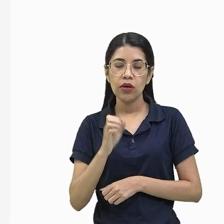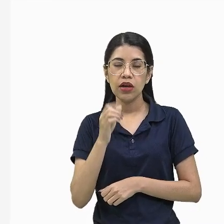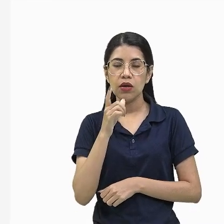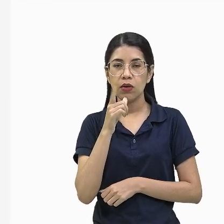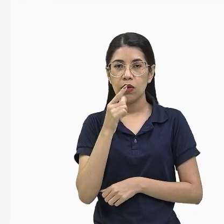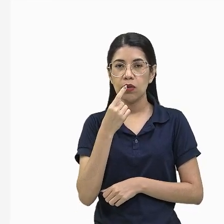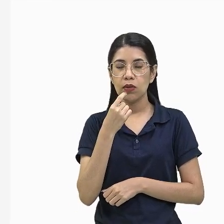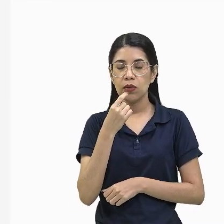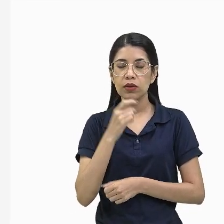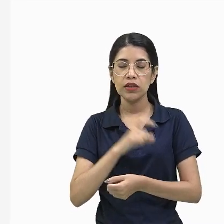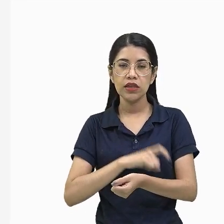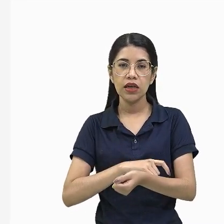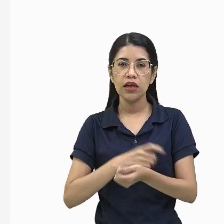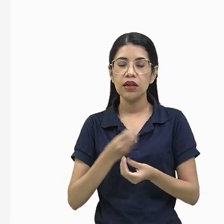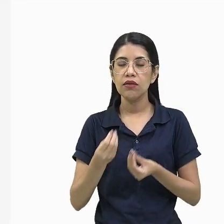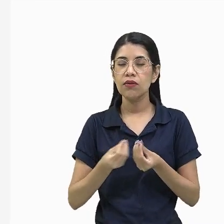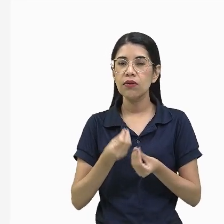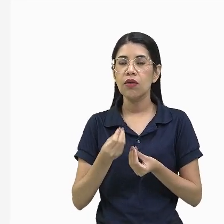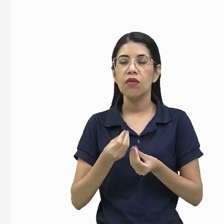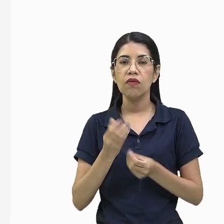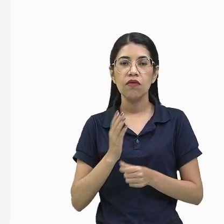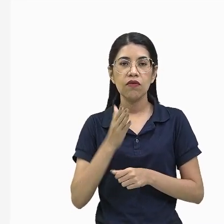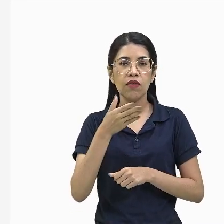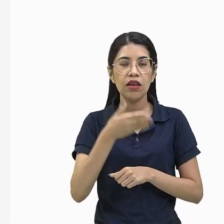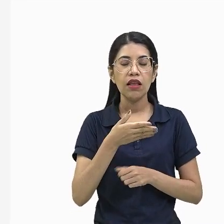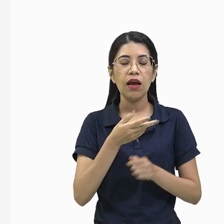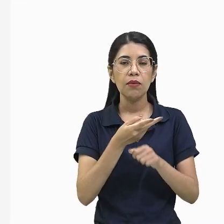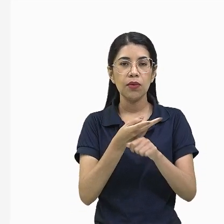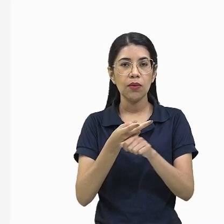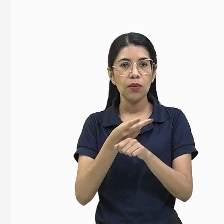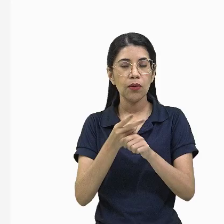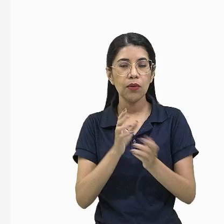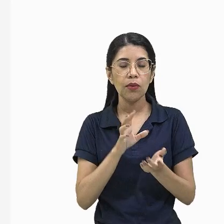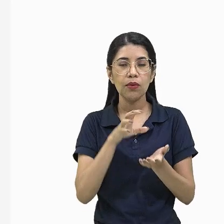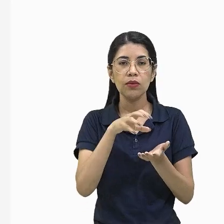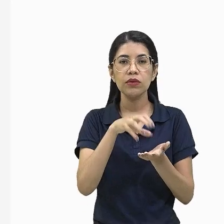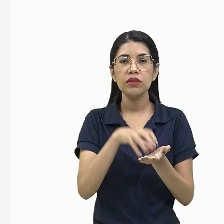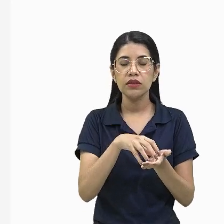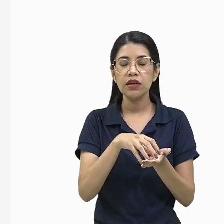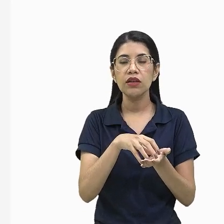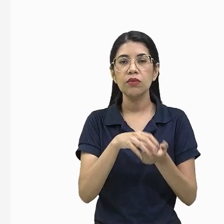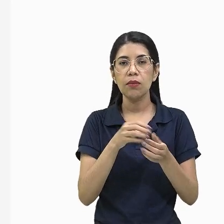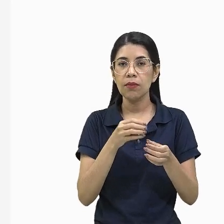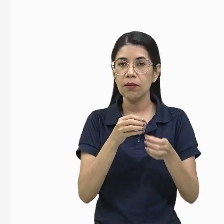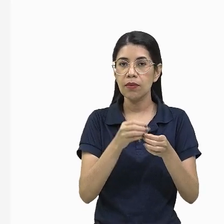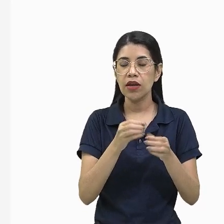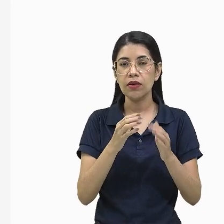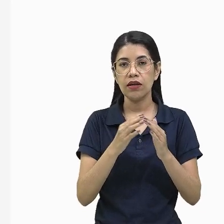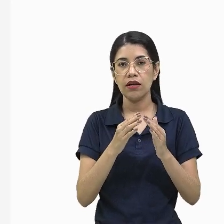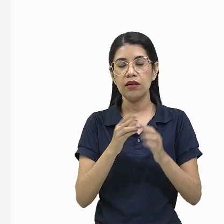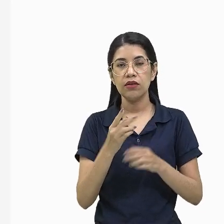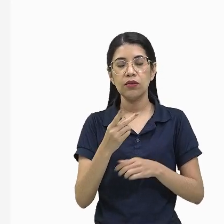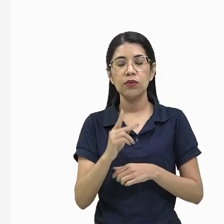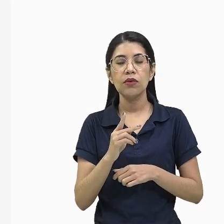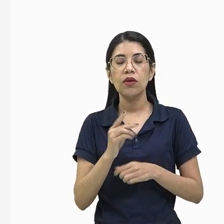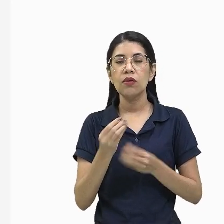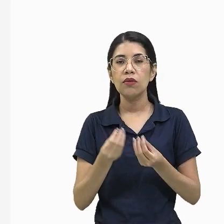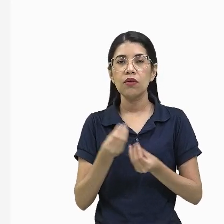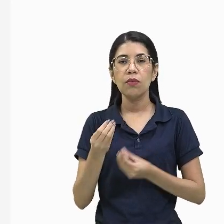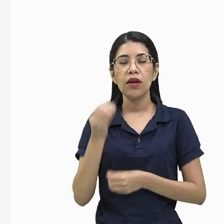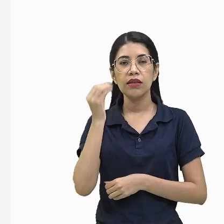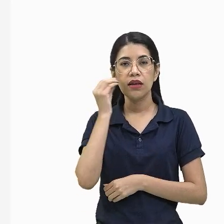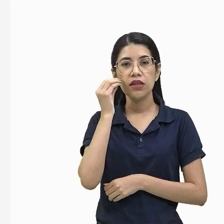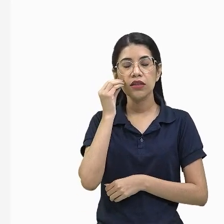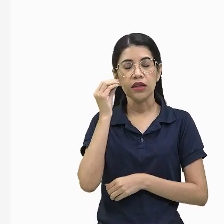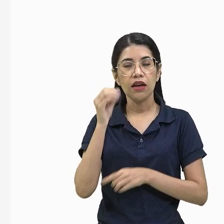Como? Procure o hemocentro mais próximo. Perceba que é o local em que é feita a doação, são feitos os testes, você